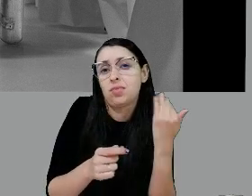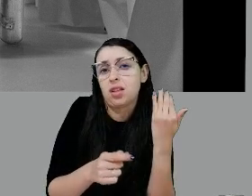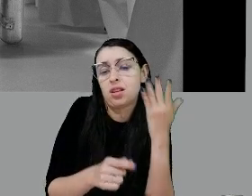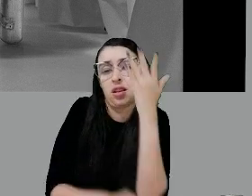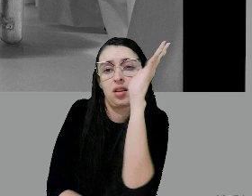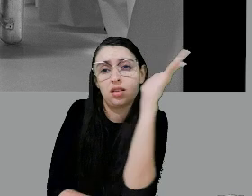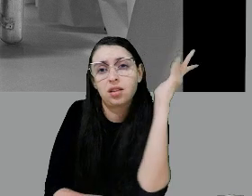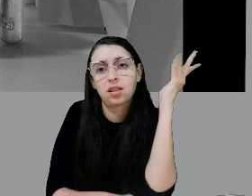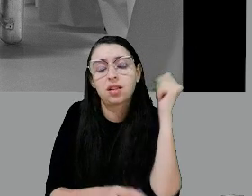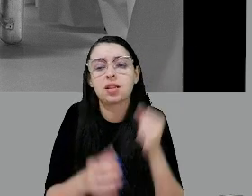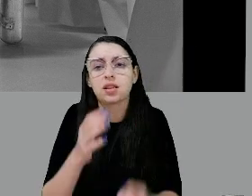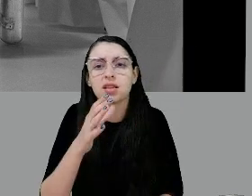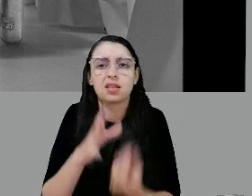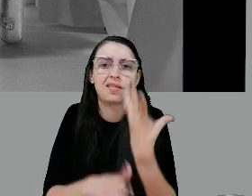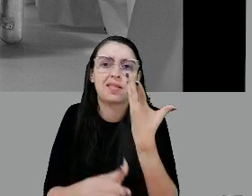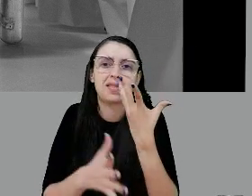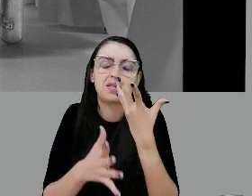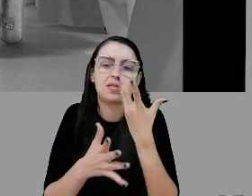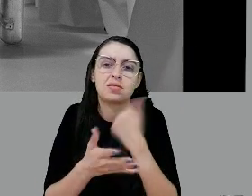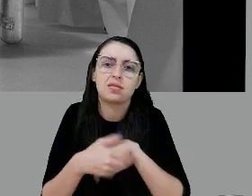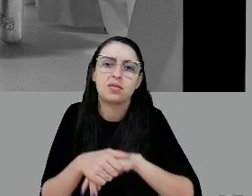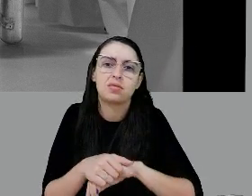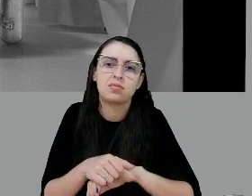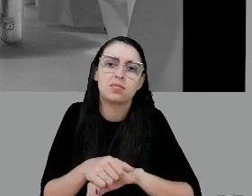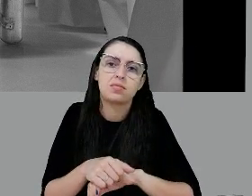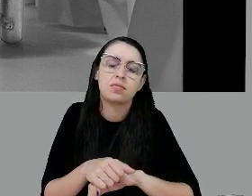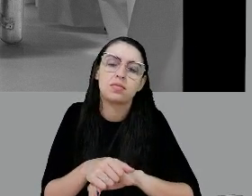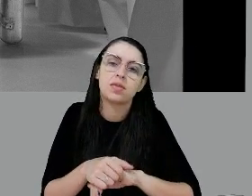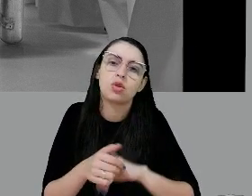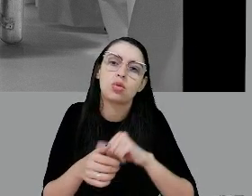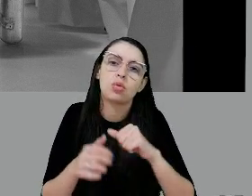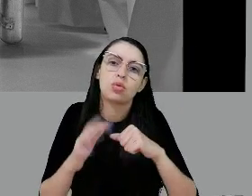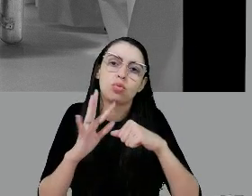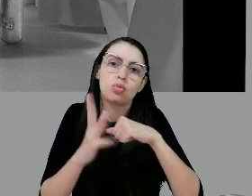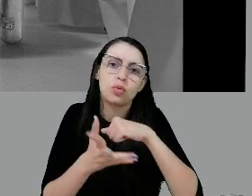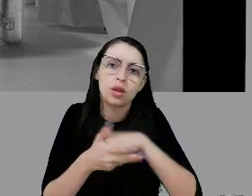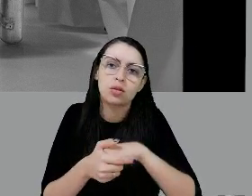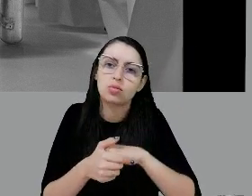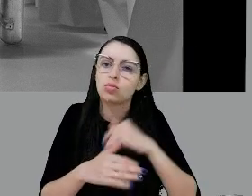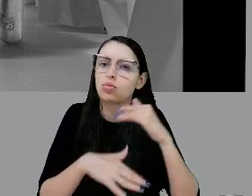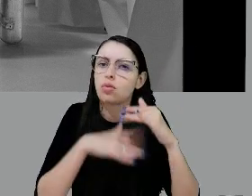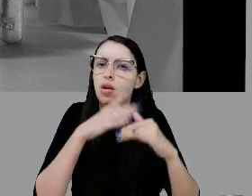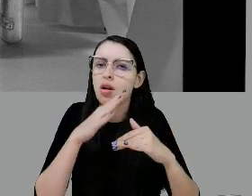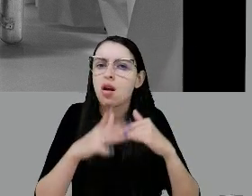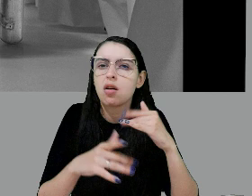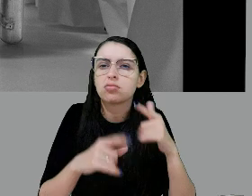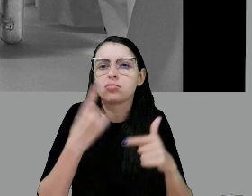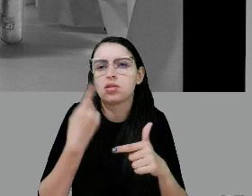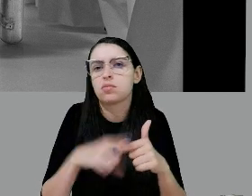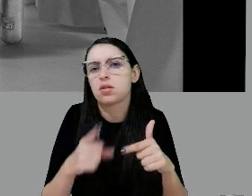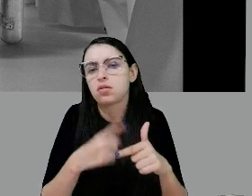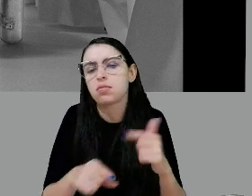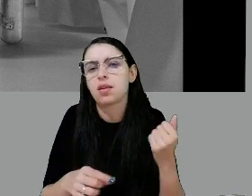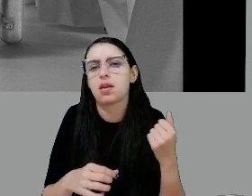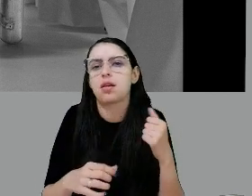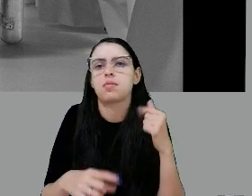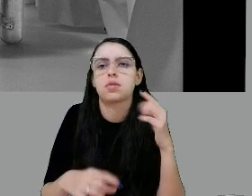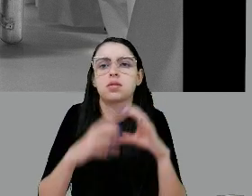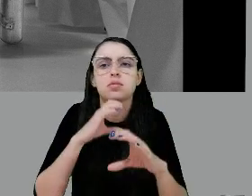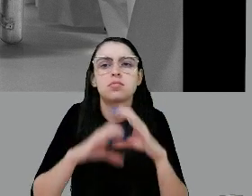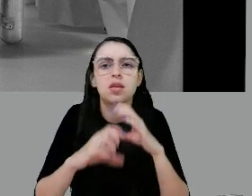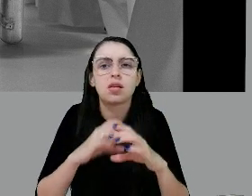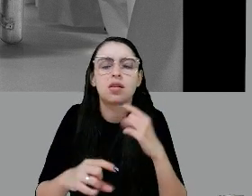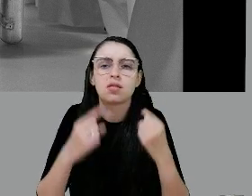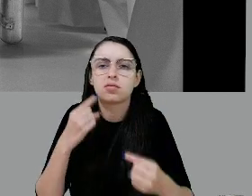digamos assim, nasceu, né, o vírus. E todas essas questões foram